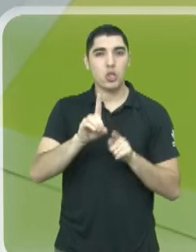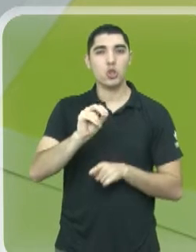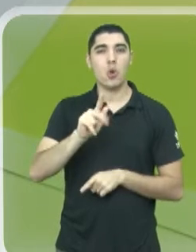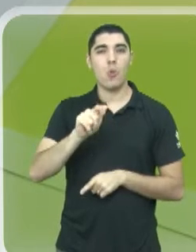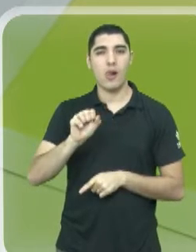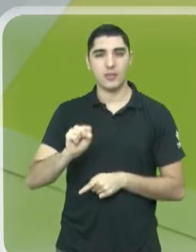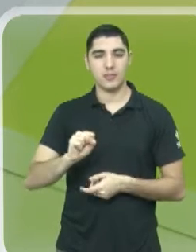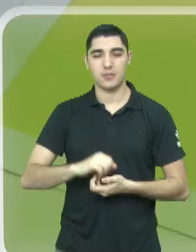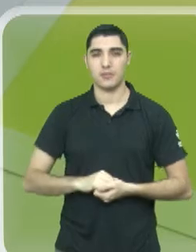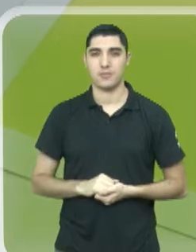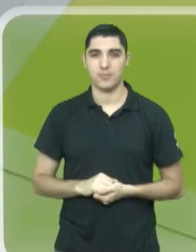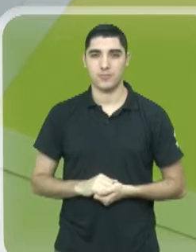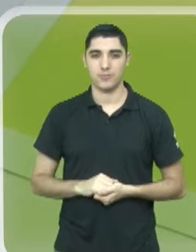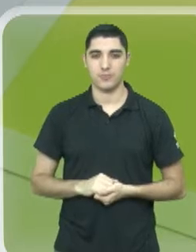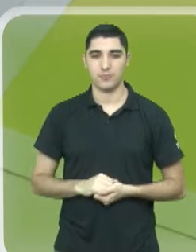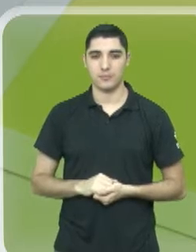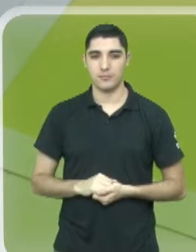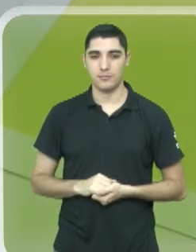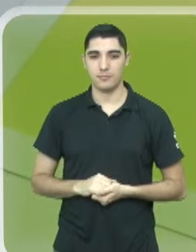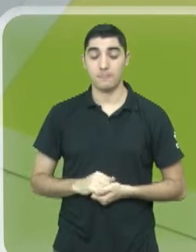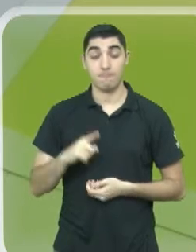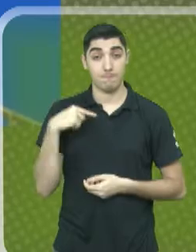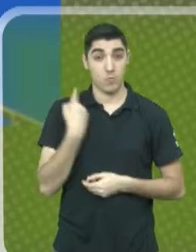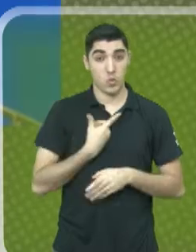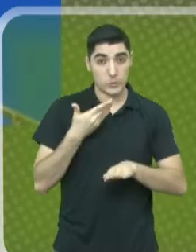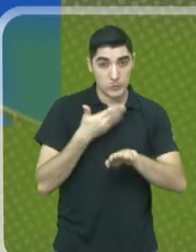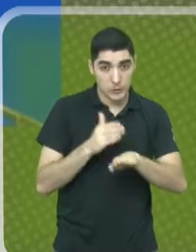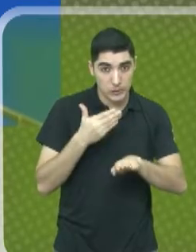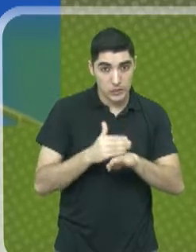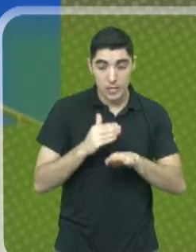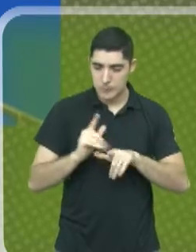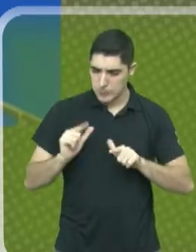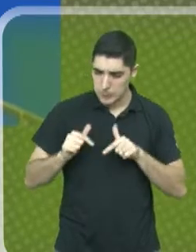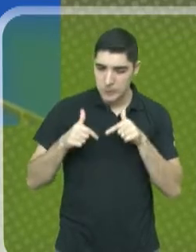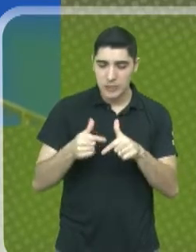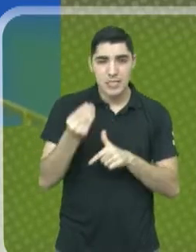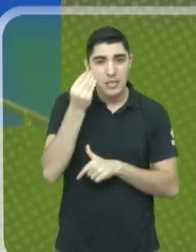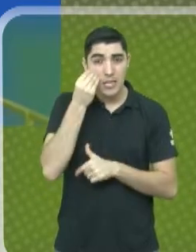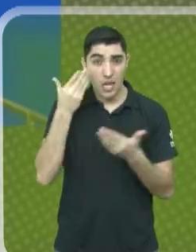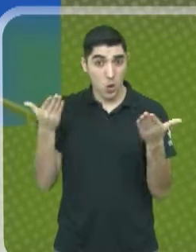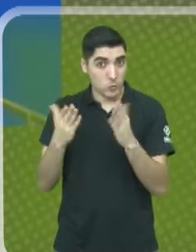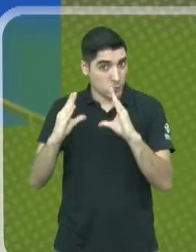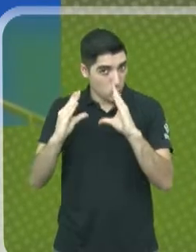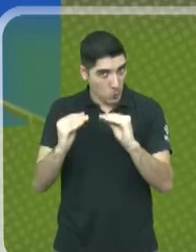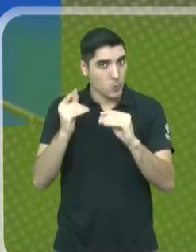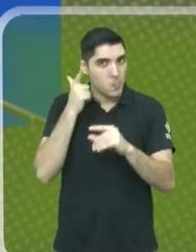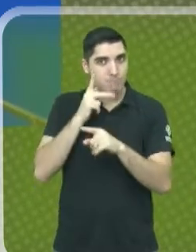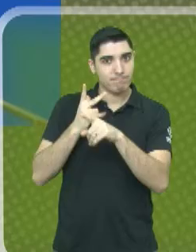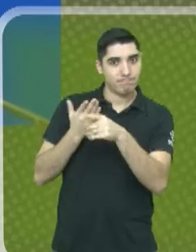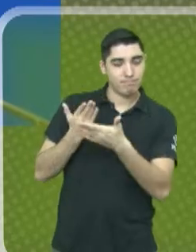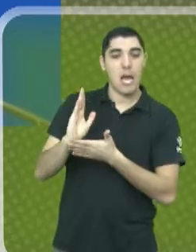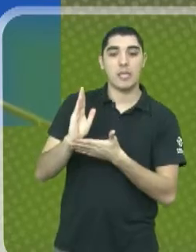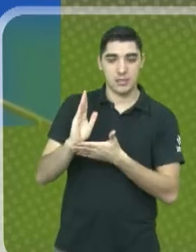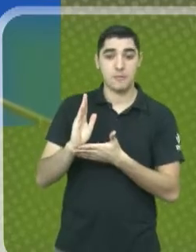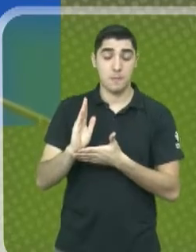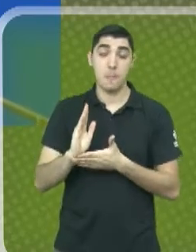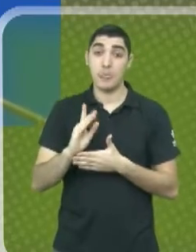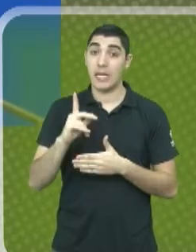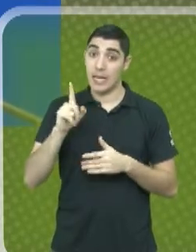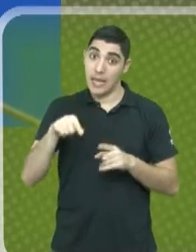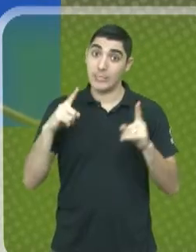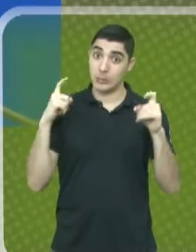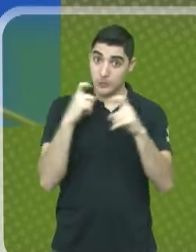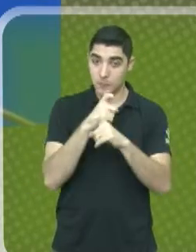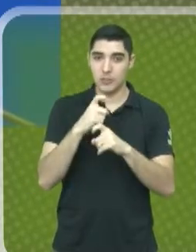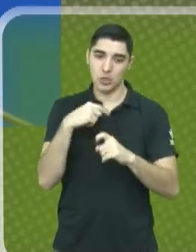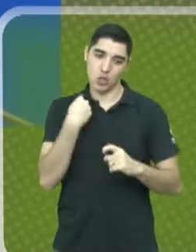aí. A gente vem treinando forte para fazer esse jogo de hoje à noite. São situações diferentes entre as